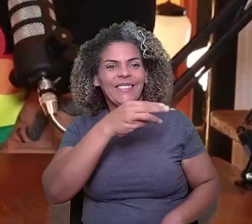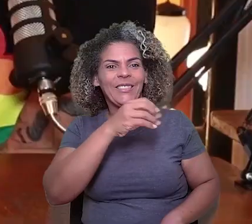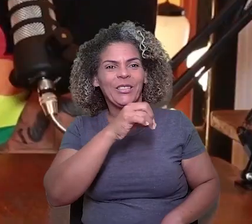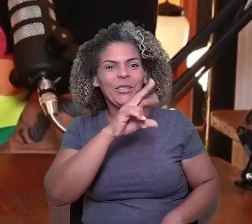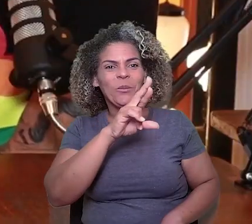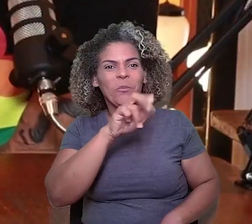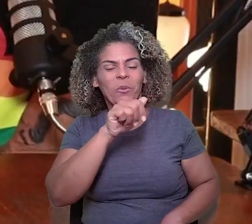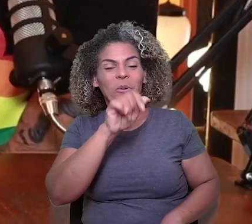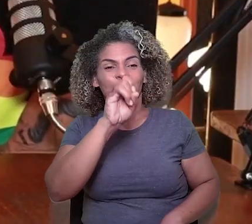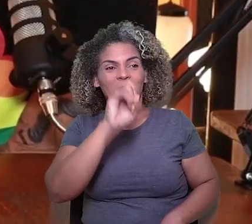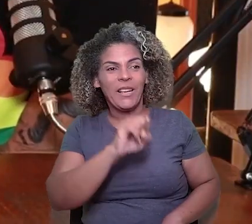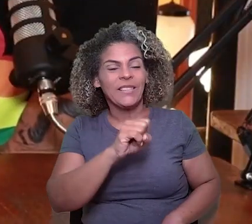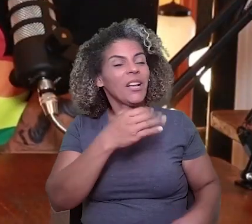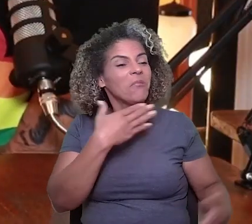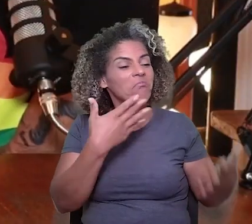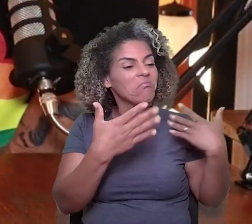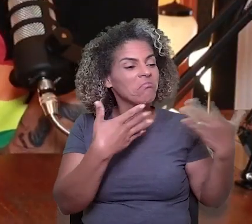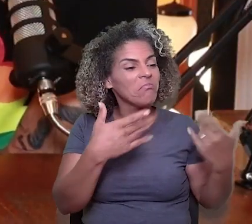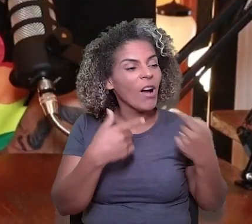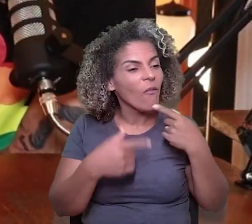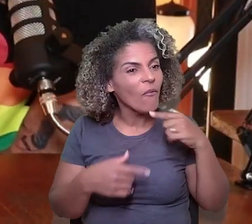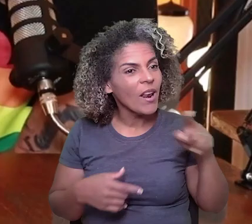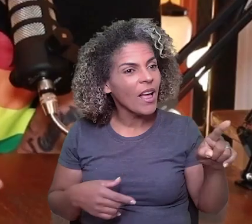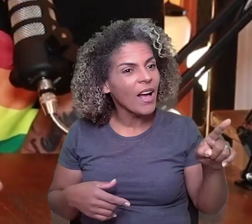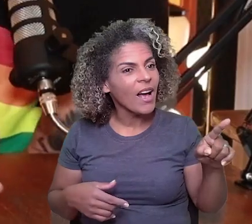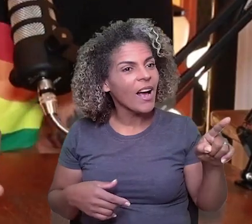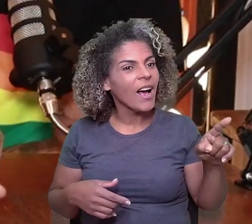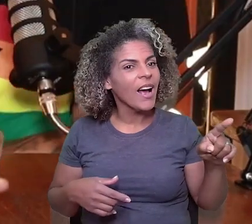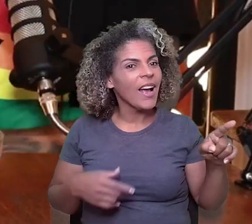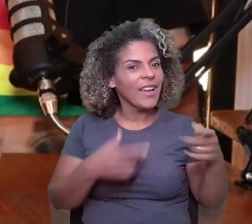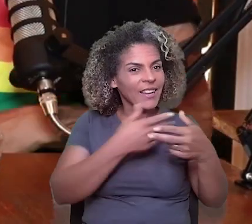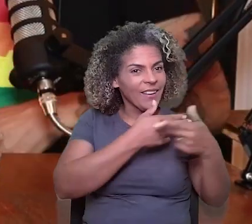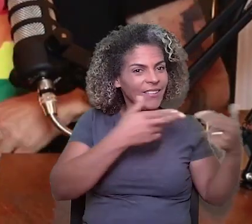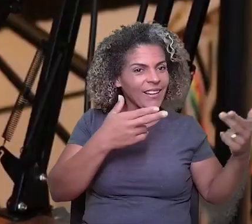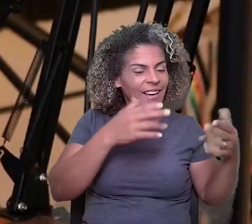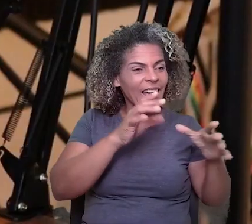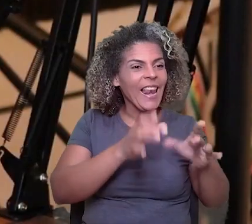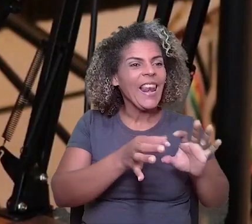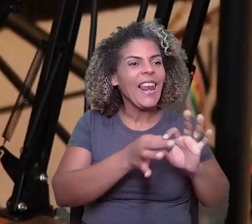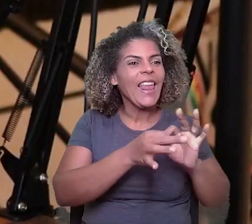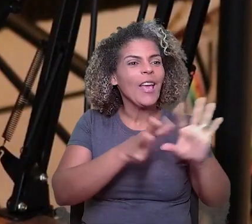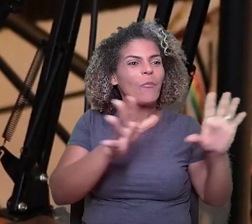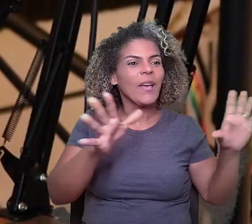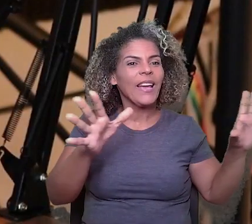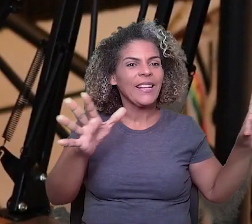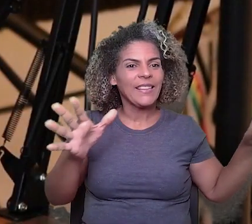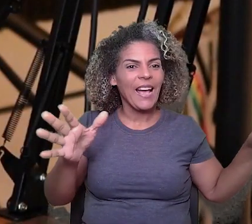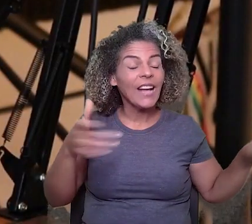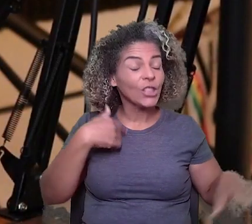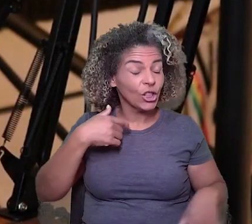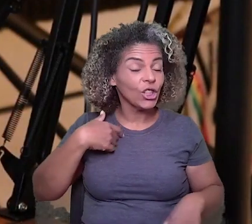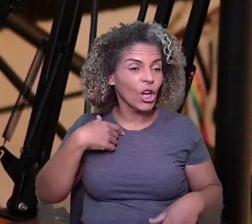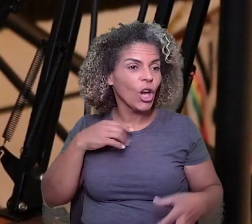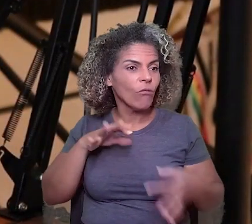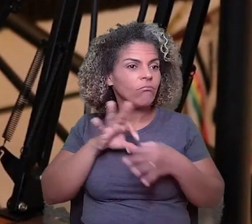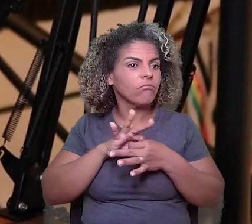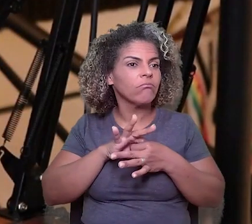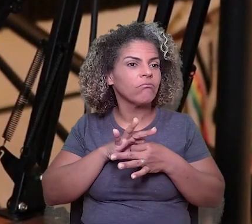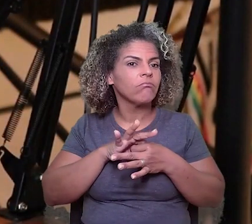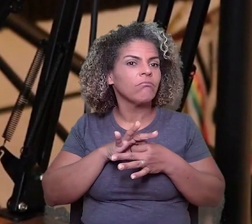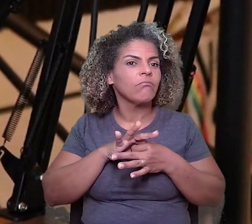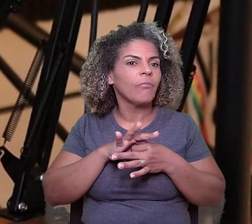Alexandre Moraes. Eu falei assim, olha, ministro, eu tenho aqui, vou falar uma coisa para o senhor. Essa coisa que se fala muito em liberdade de expressão e que eu